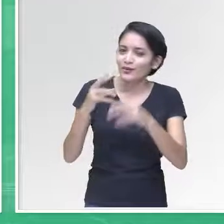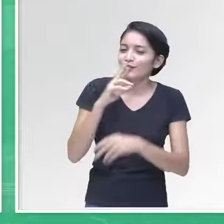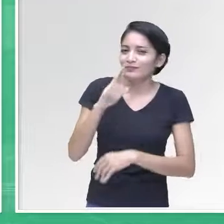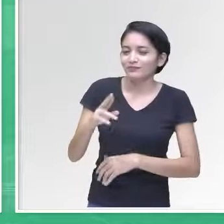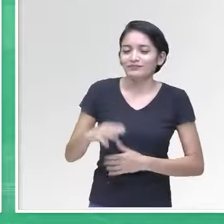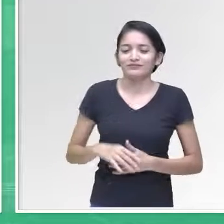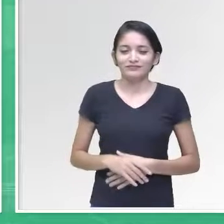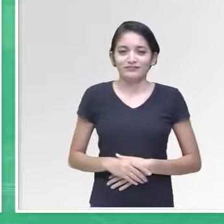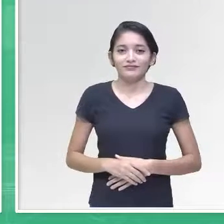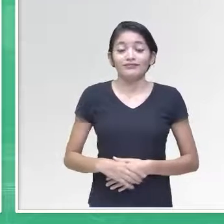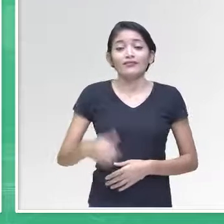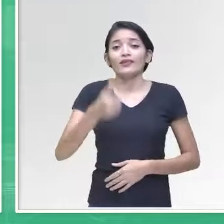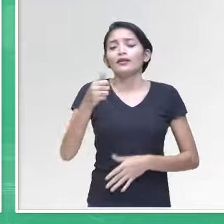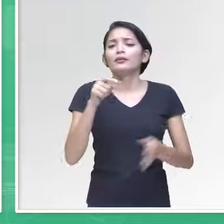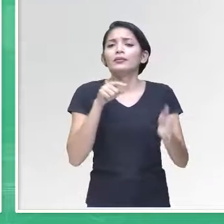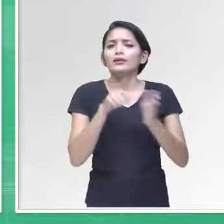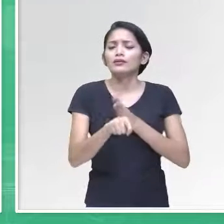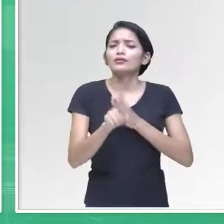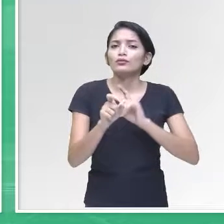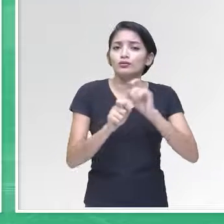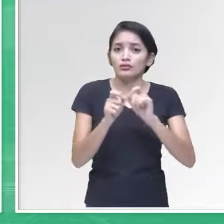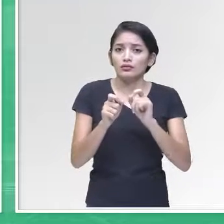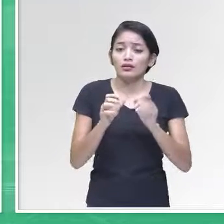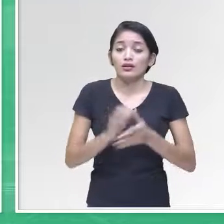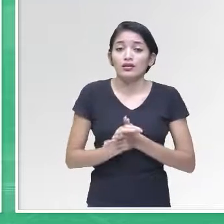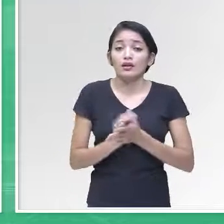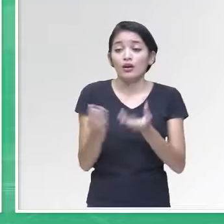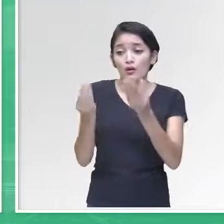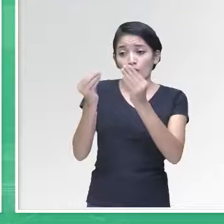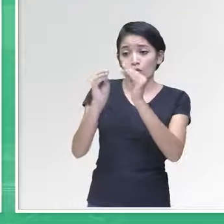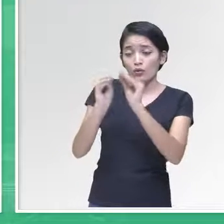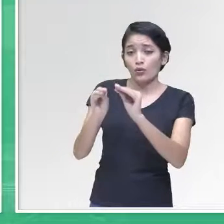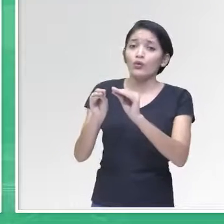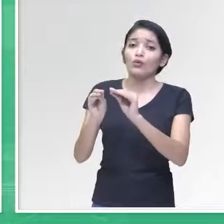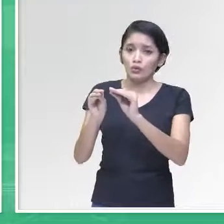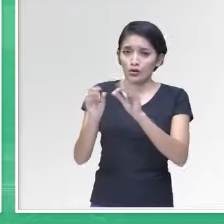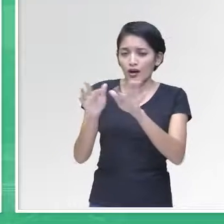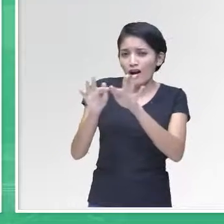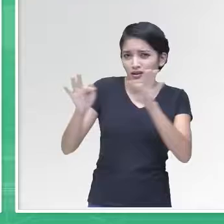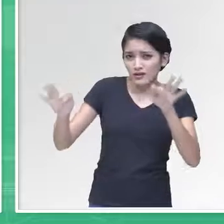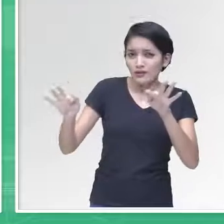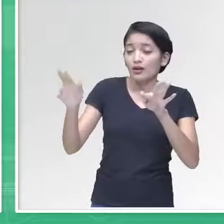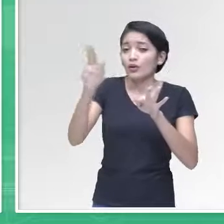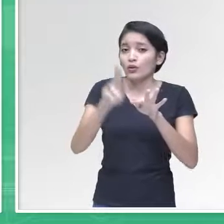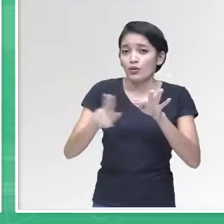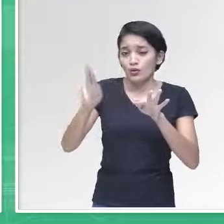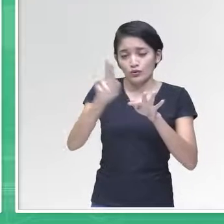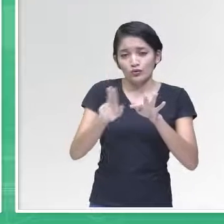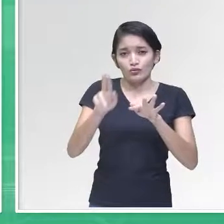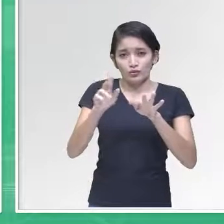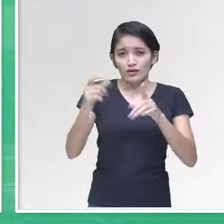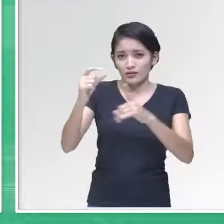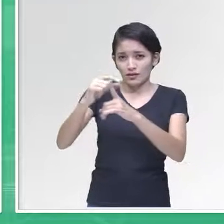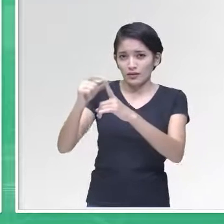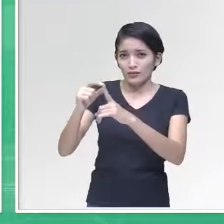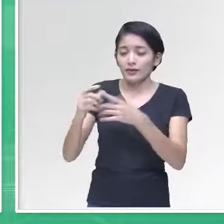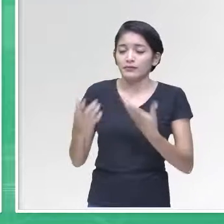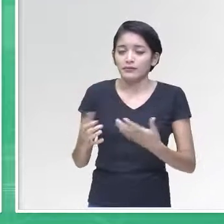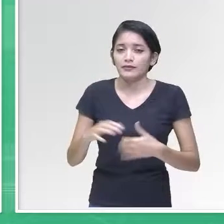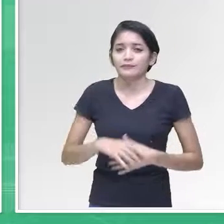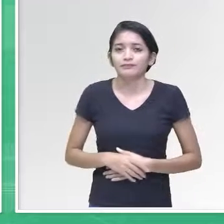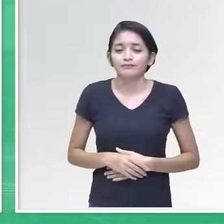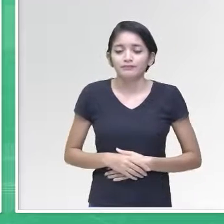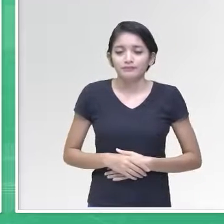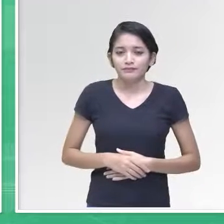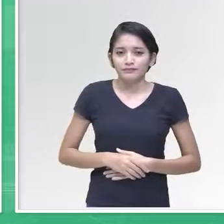lá, na questão 1 ele pergunta o seguinte: complete as orações utilizando a passive voice past. E aí, Coca-Cola, né, to